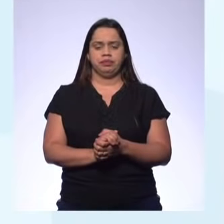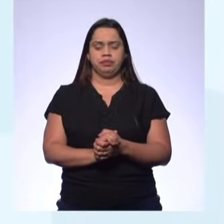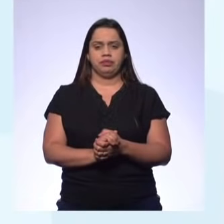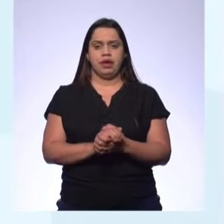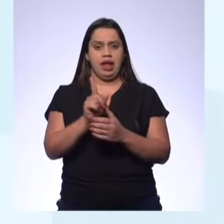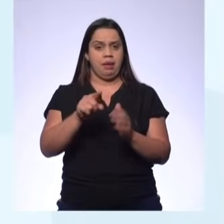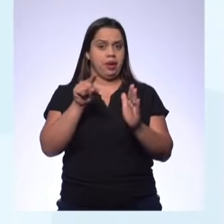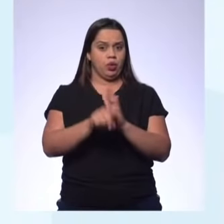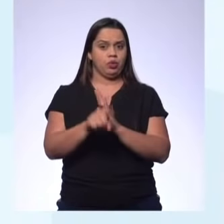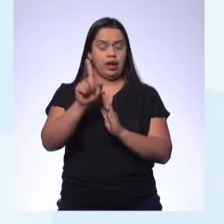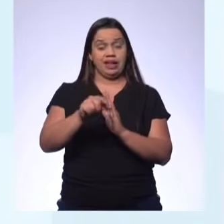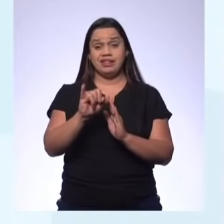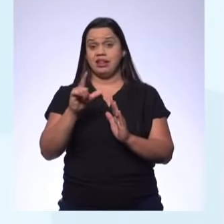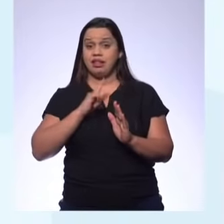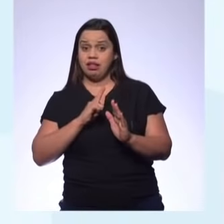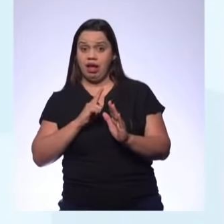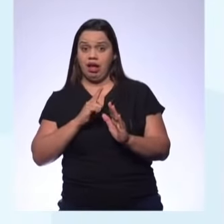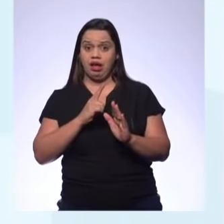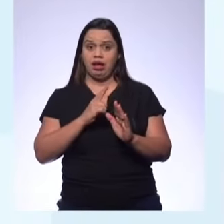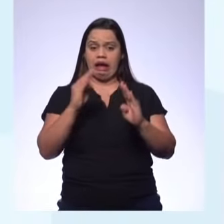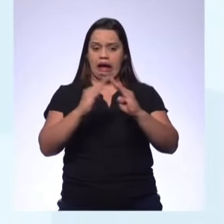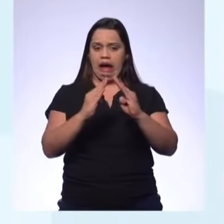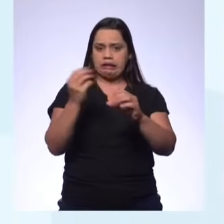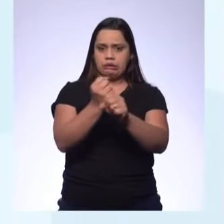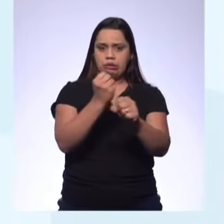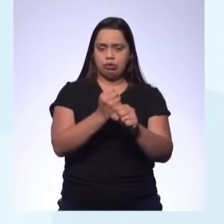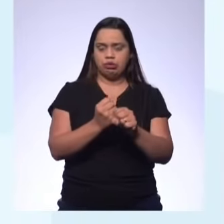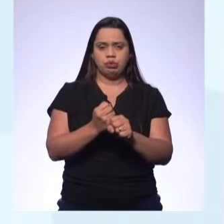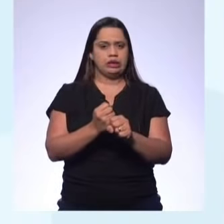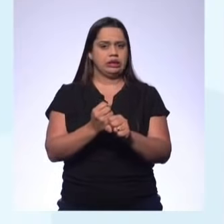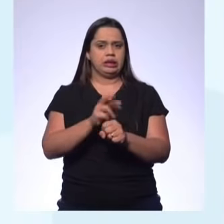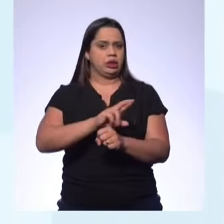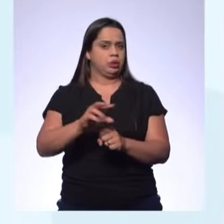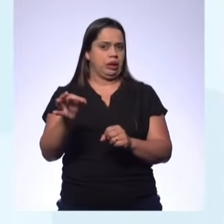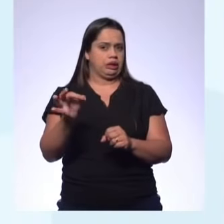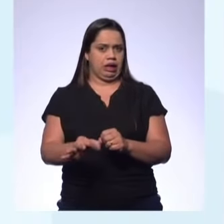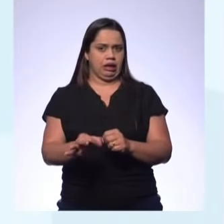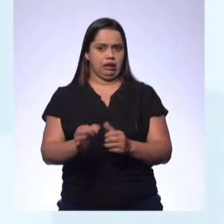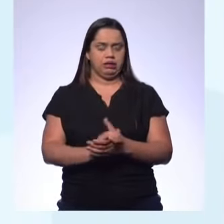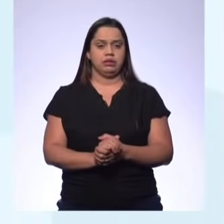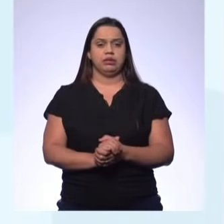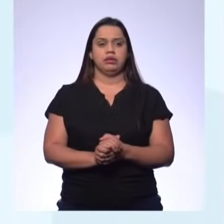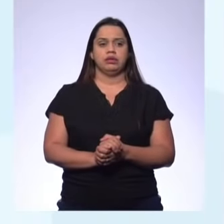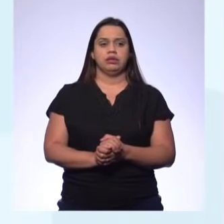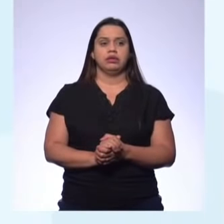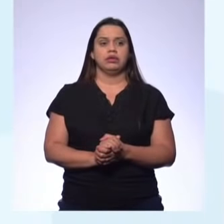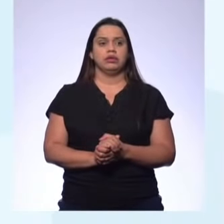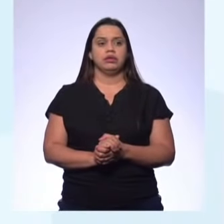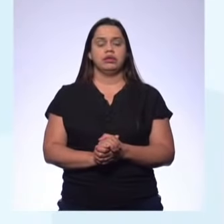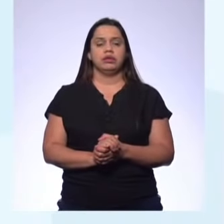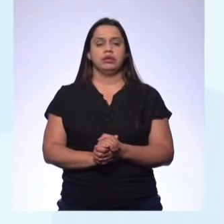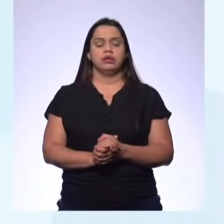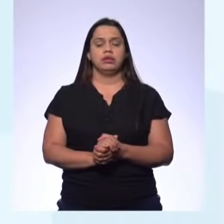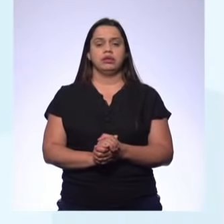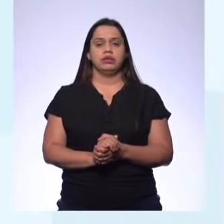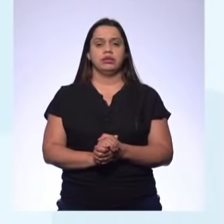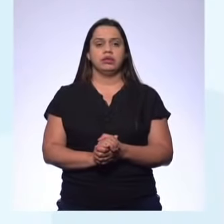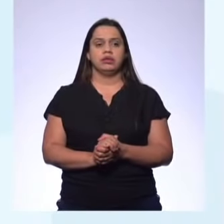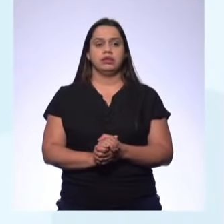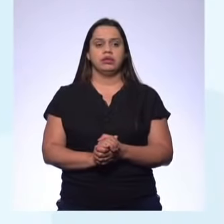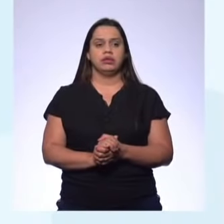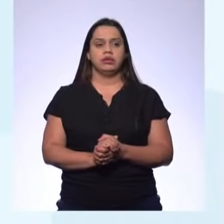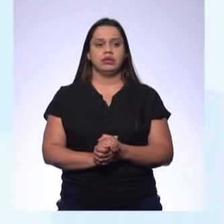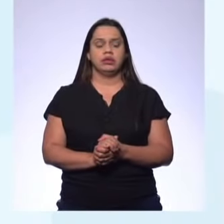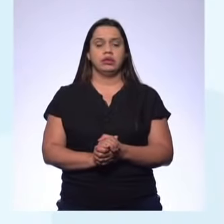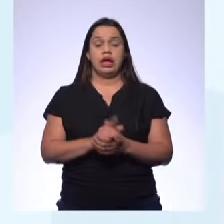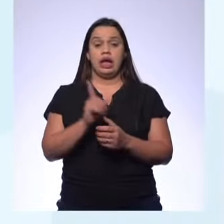tem construções irregulares, tá certo? A terceiro bloquinho ali de gráfico de barras é watercourses, é